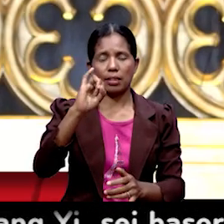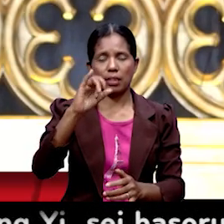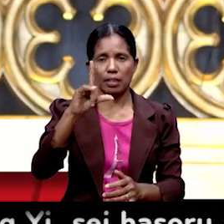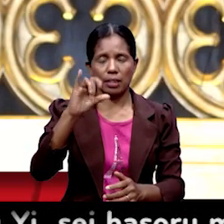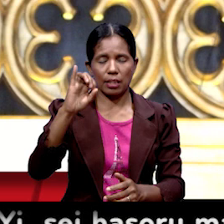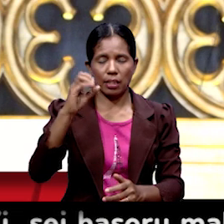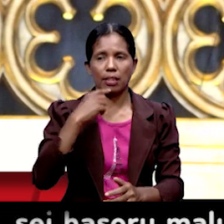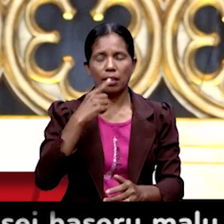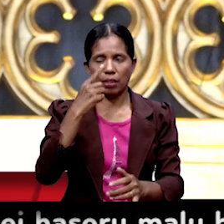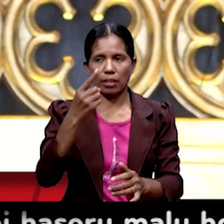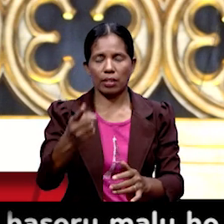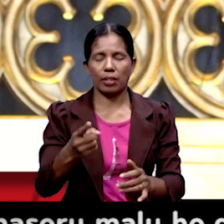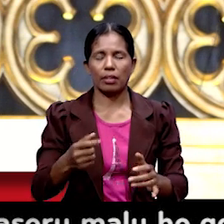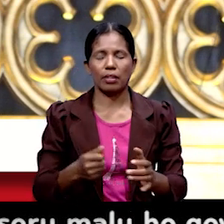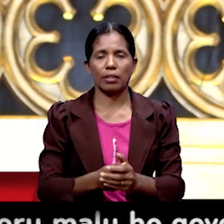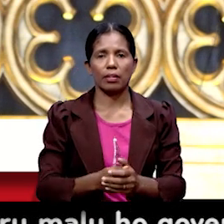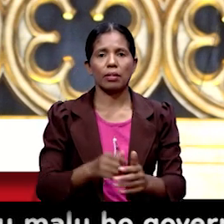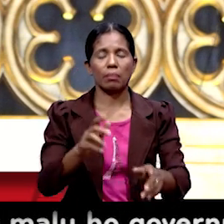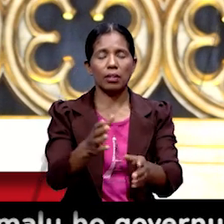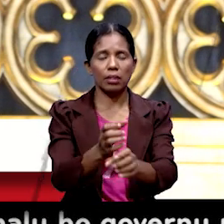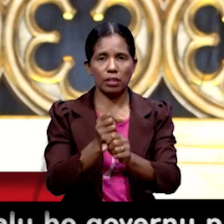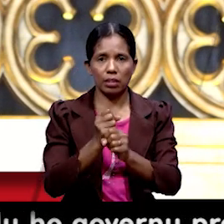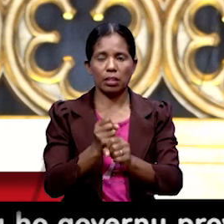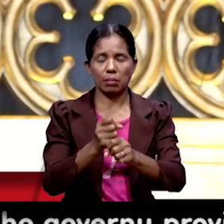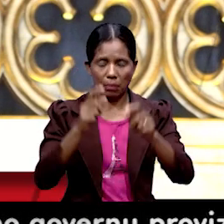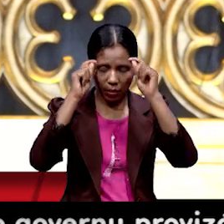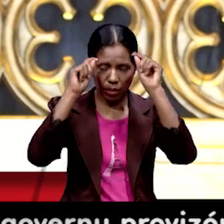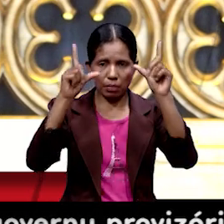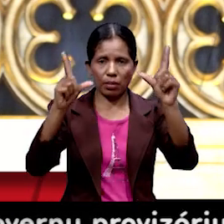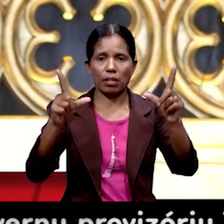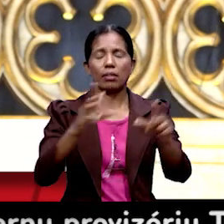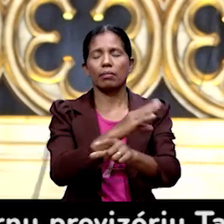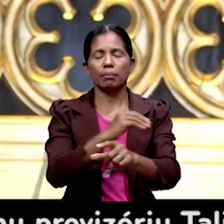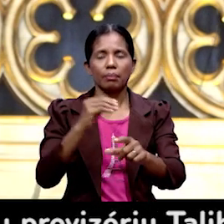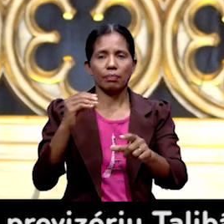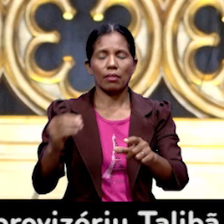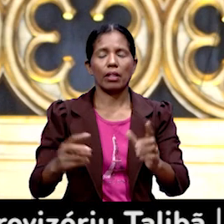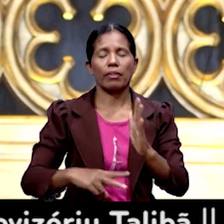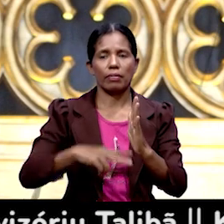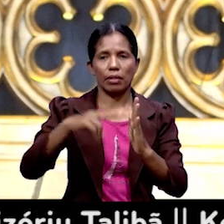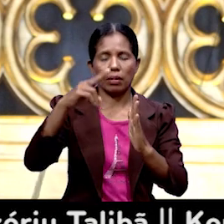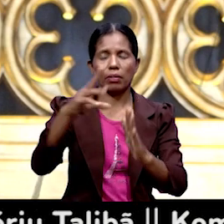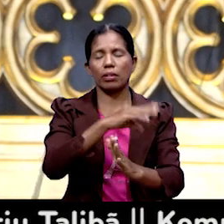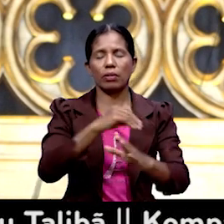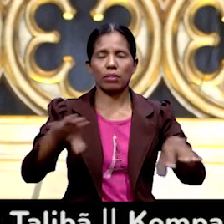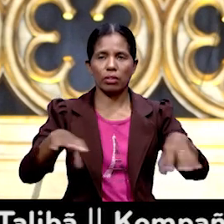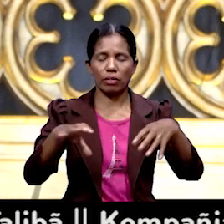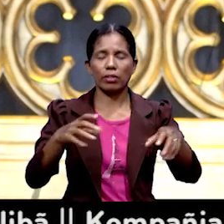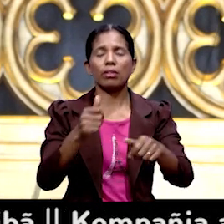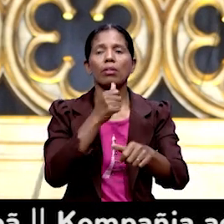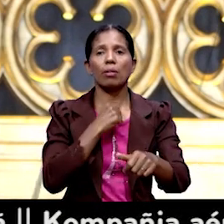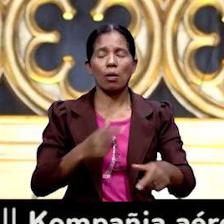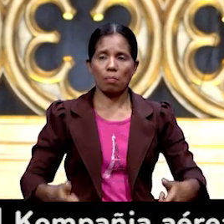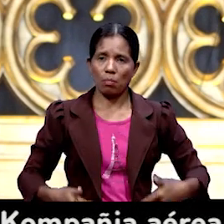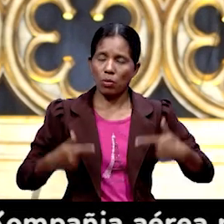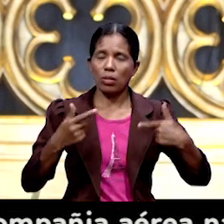a afirmação da identidade timorense através da elevação dos valores e princípios da vida católica em